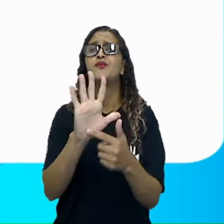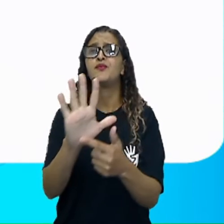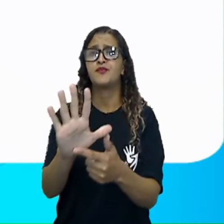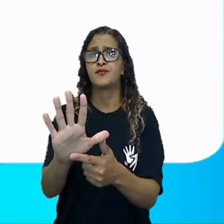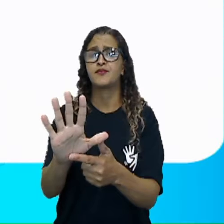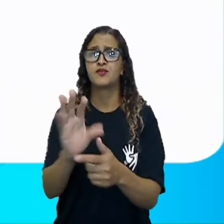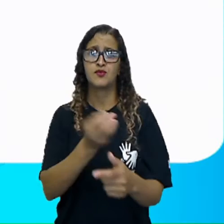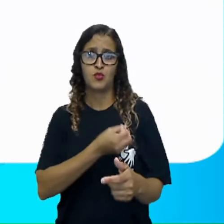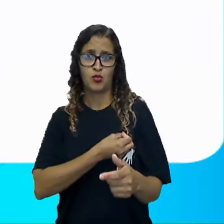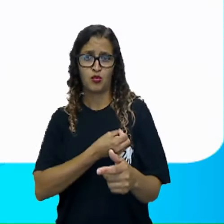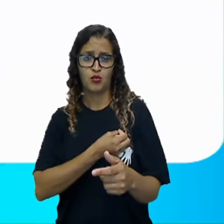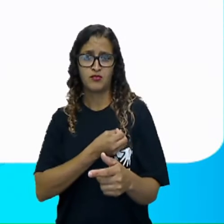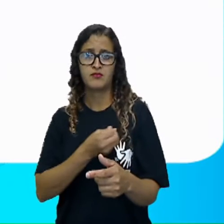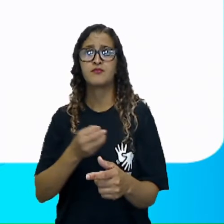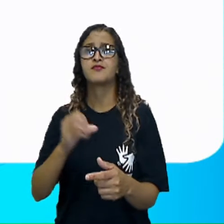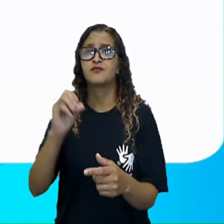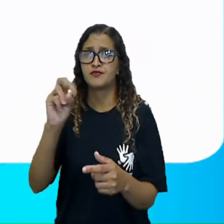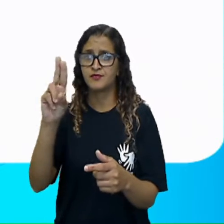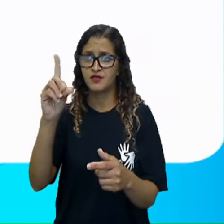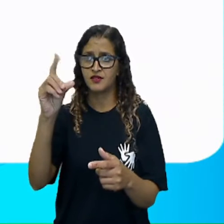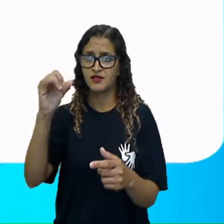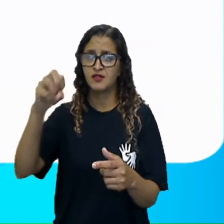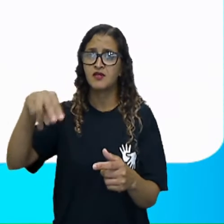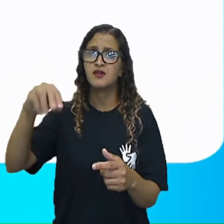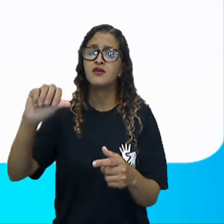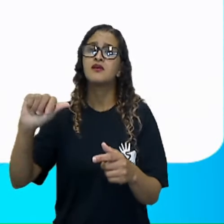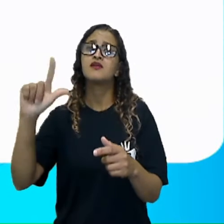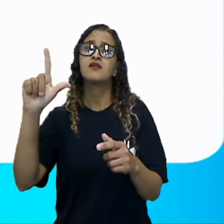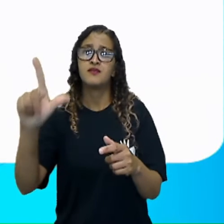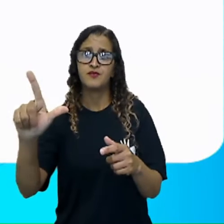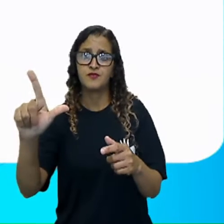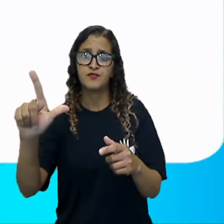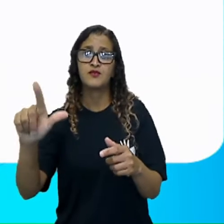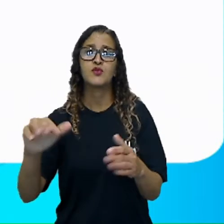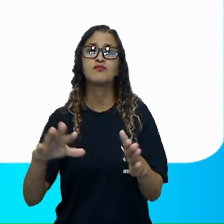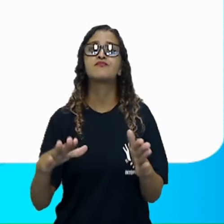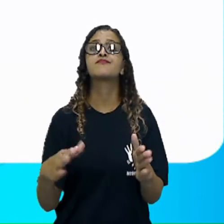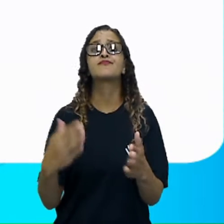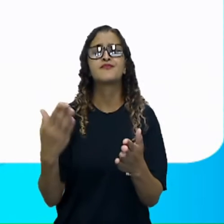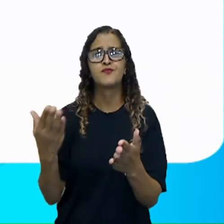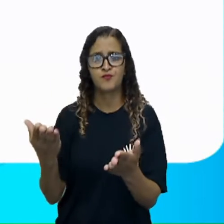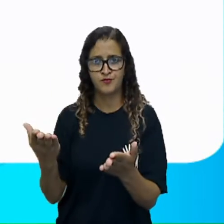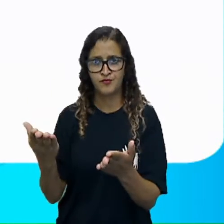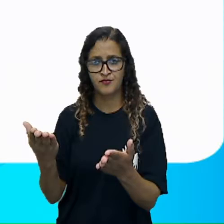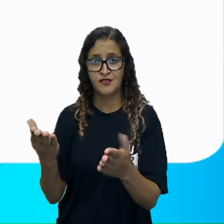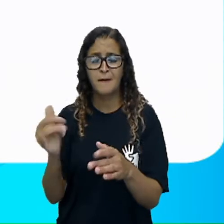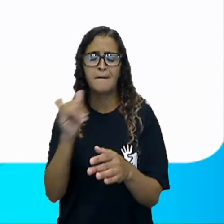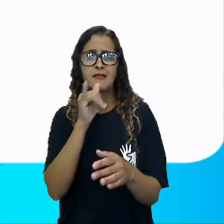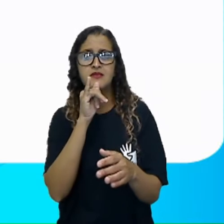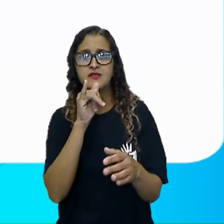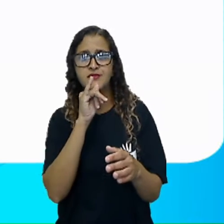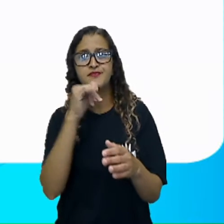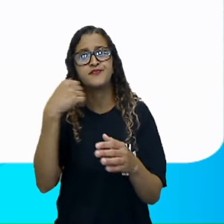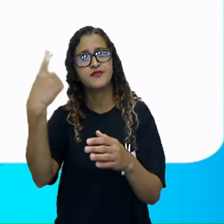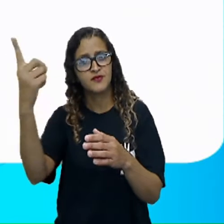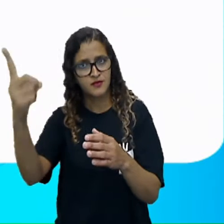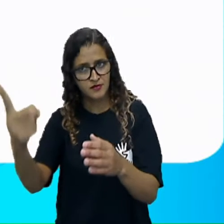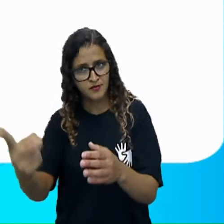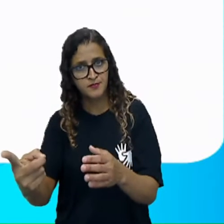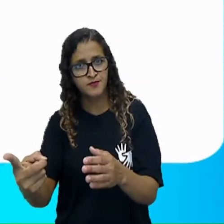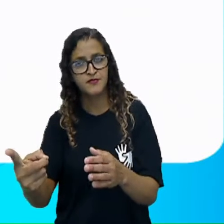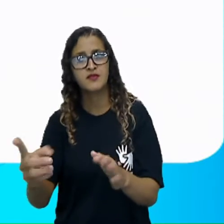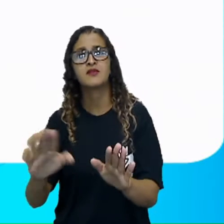o numeral ordinal é utilizado até o nono. Depois utiliza-se